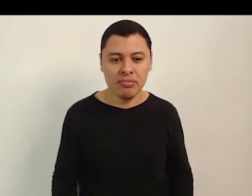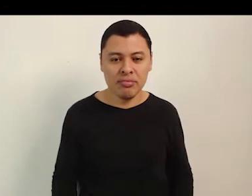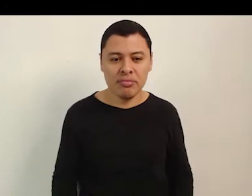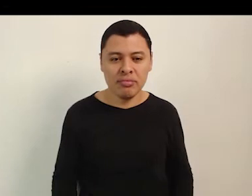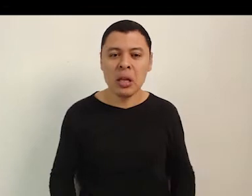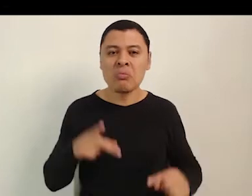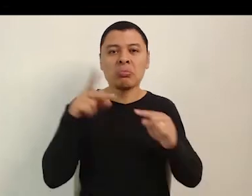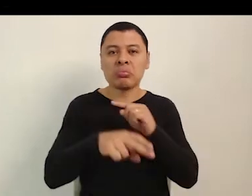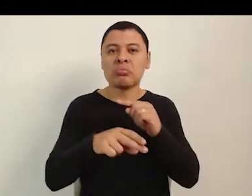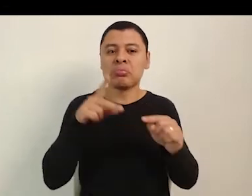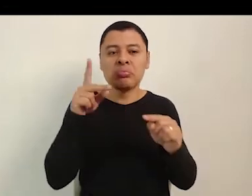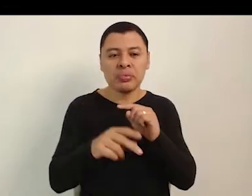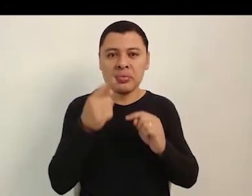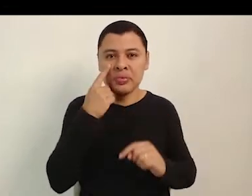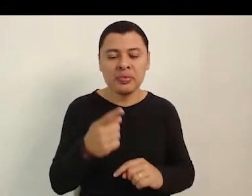Ele para.